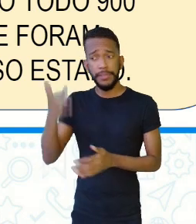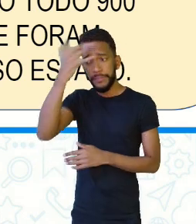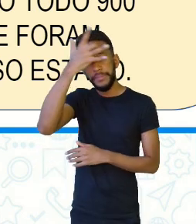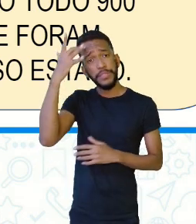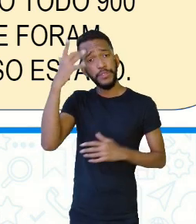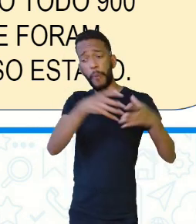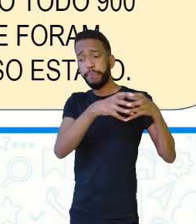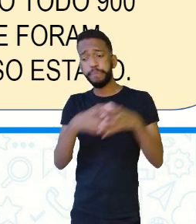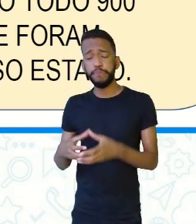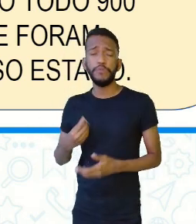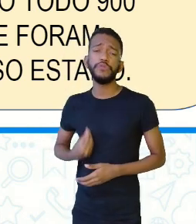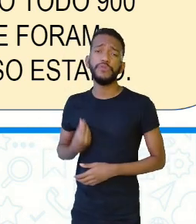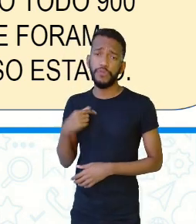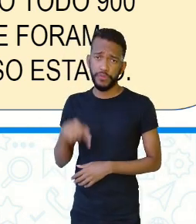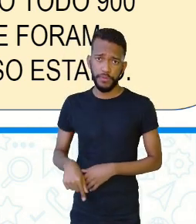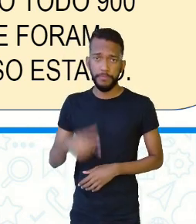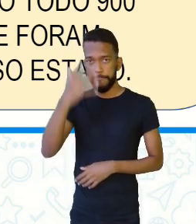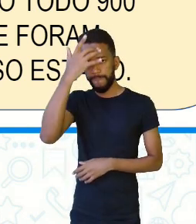pessoas vieram aqui,